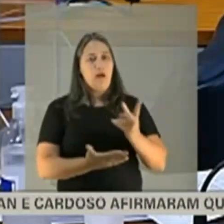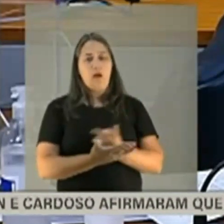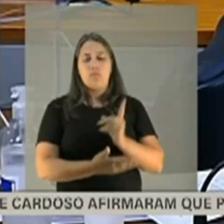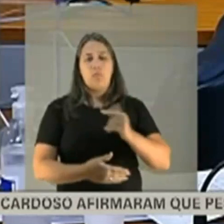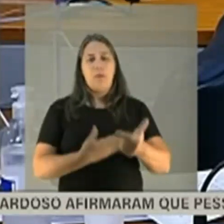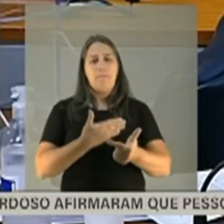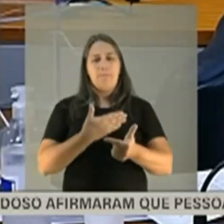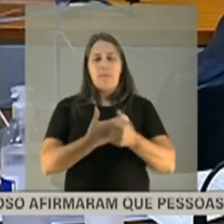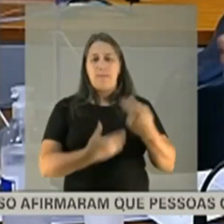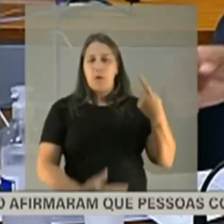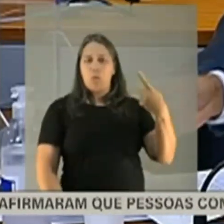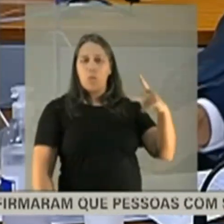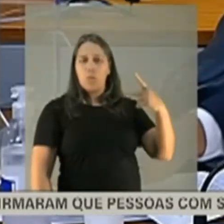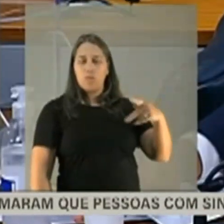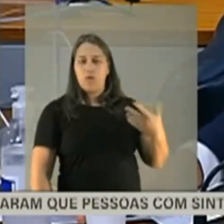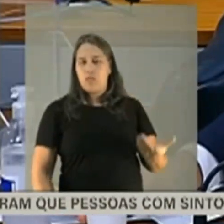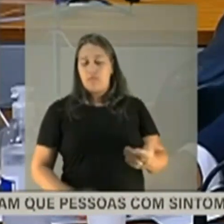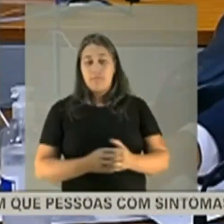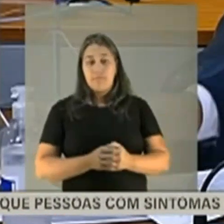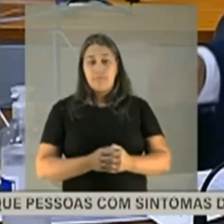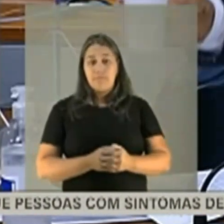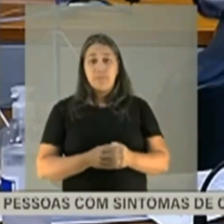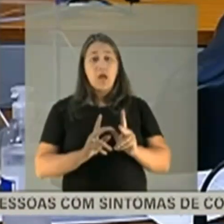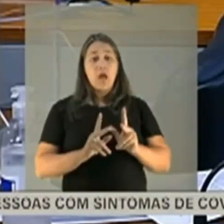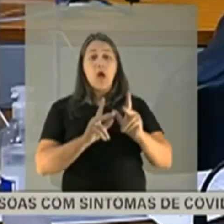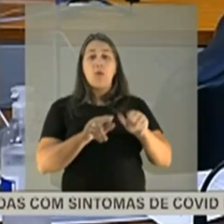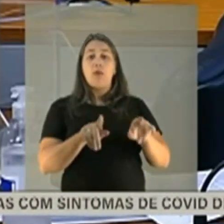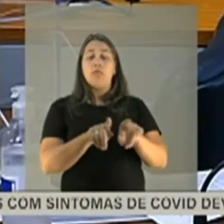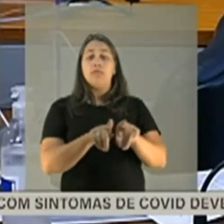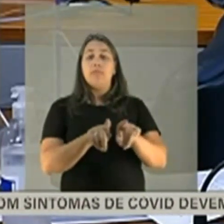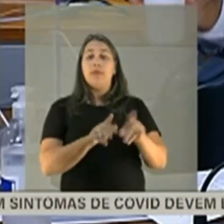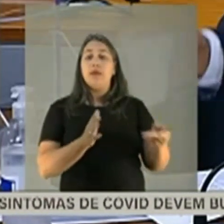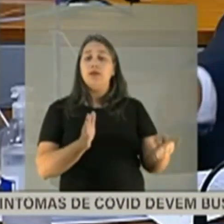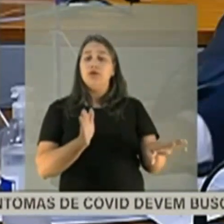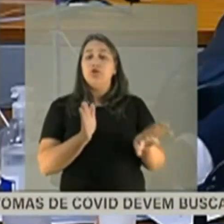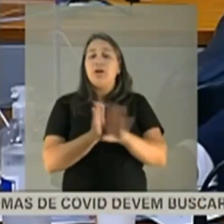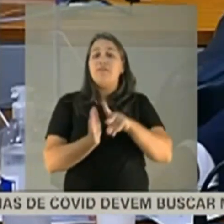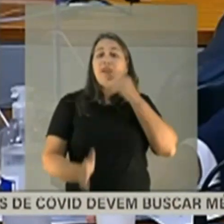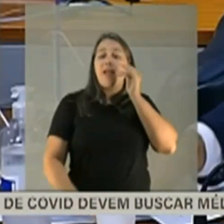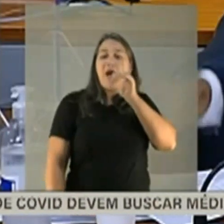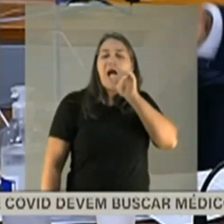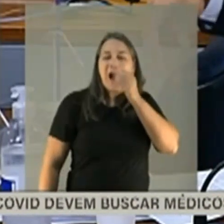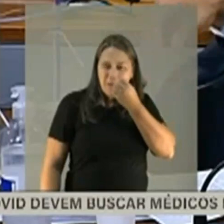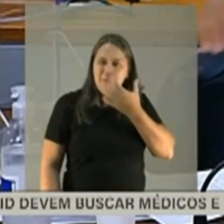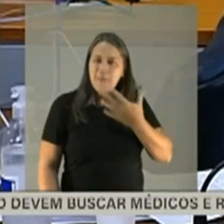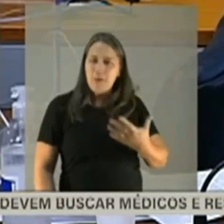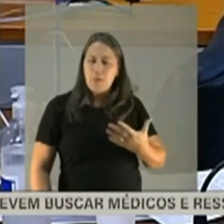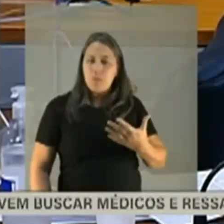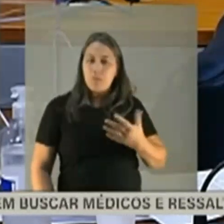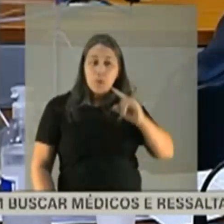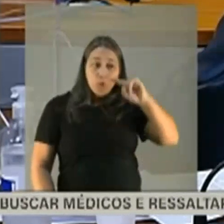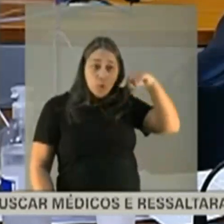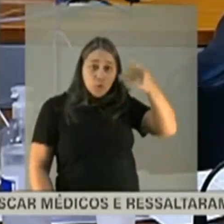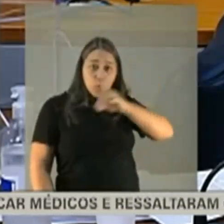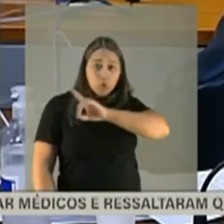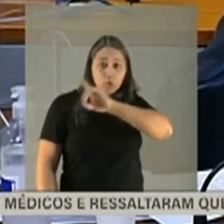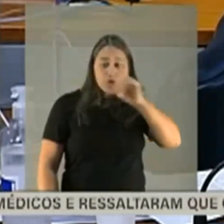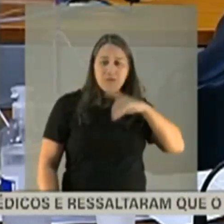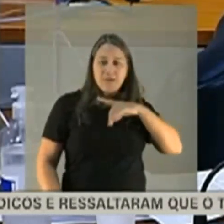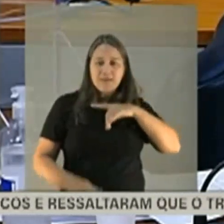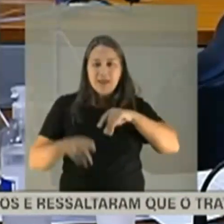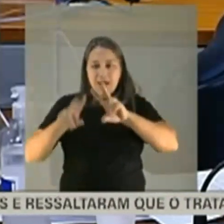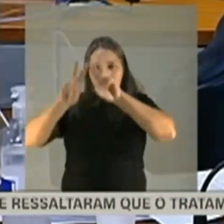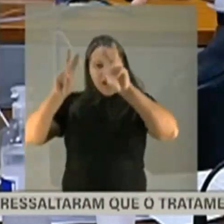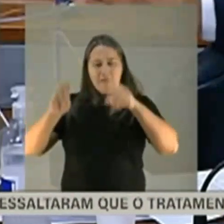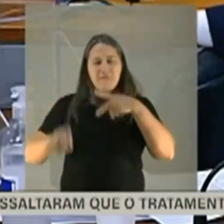dele fazer. É a mesma coisa se ele chegar a mostrar que água faz bem. No outro dia vai ter matéria mostrando que